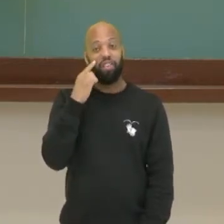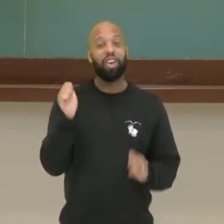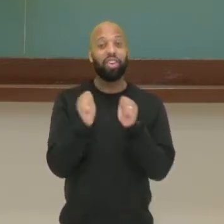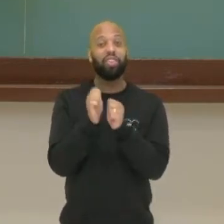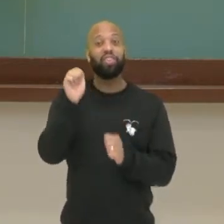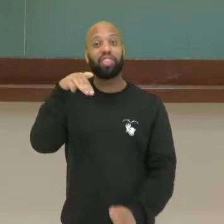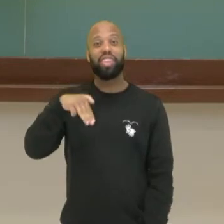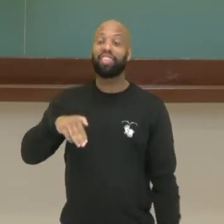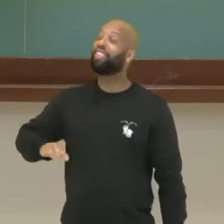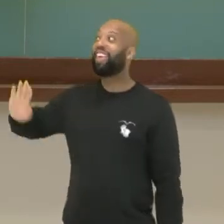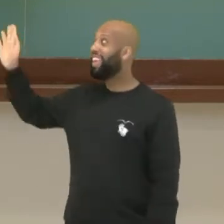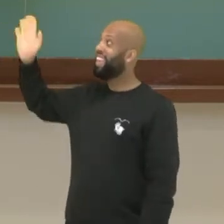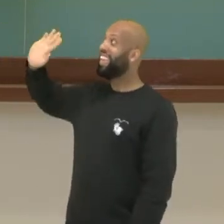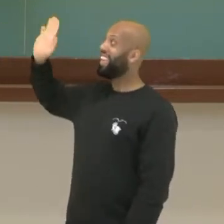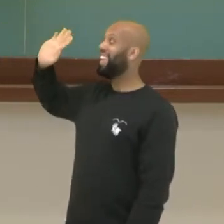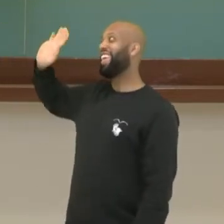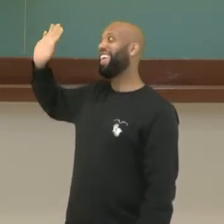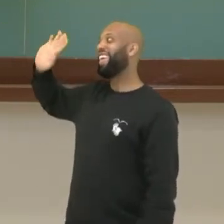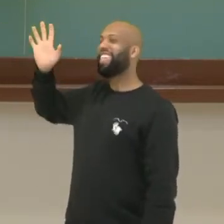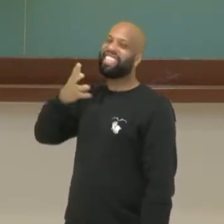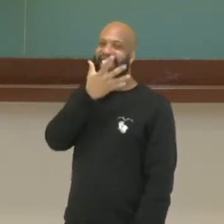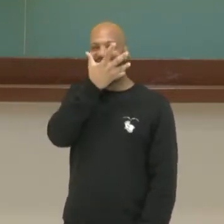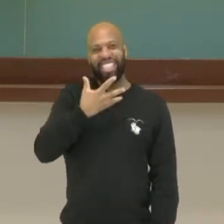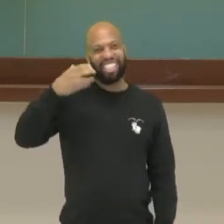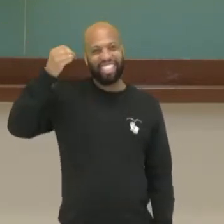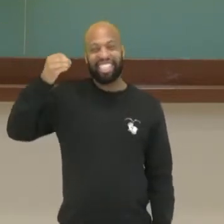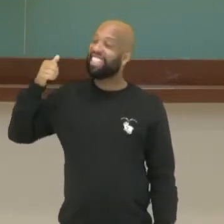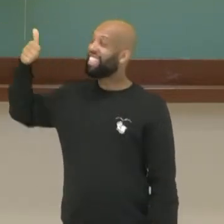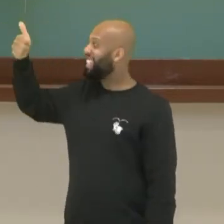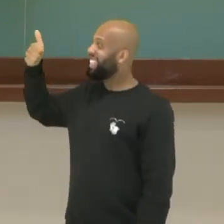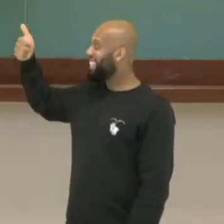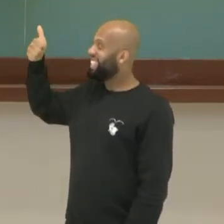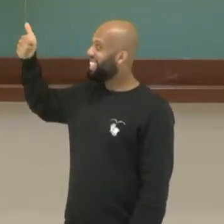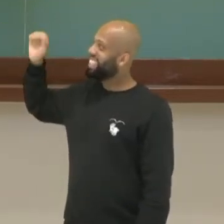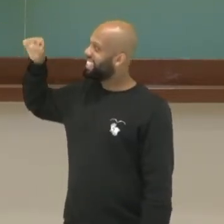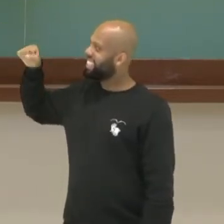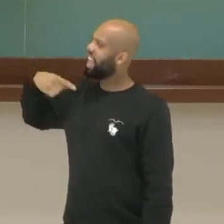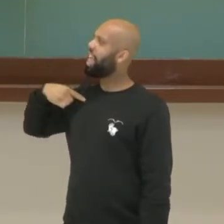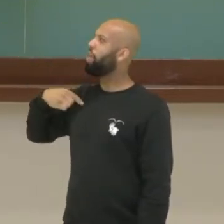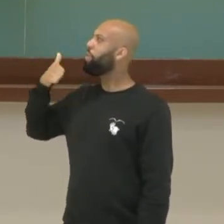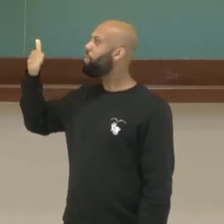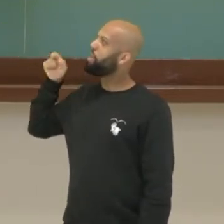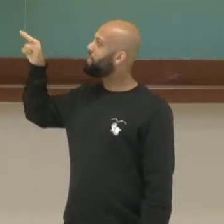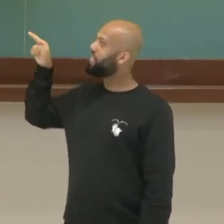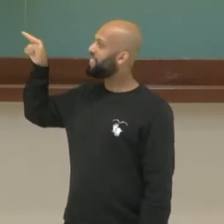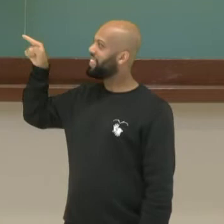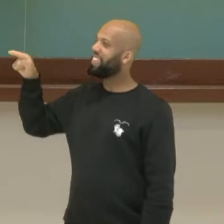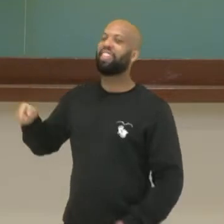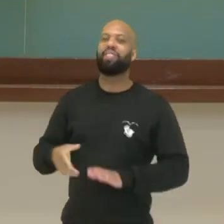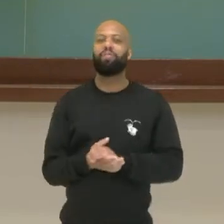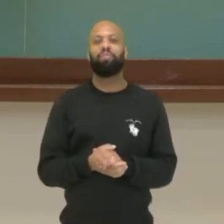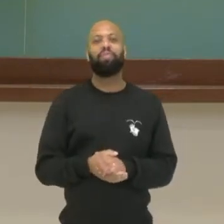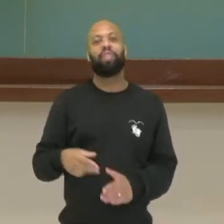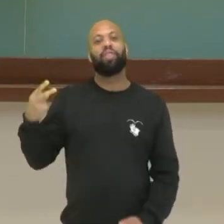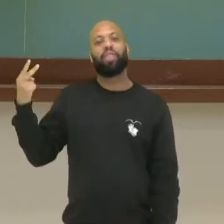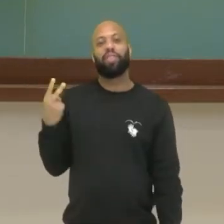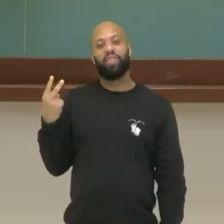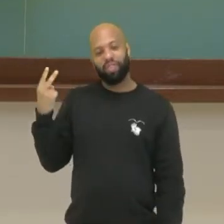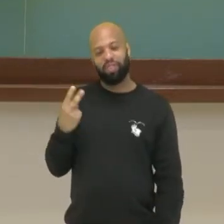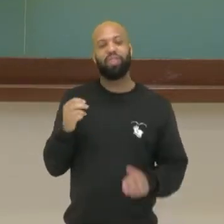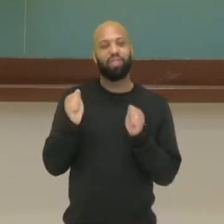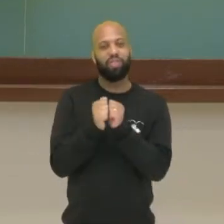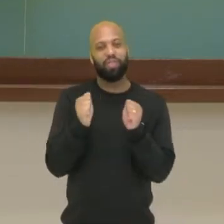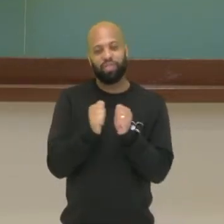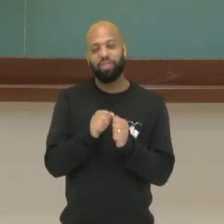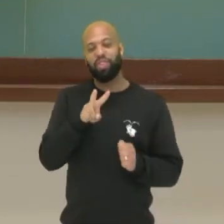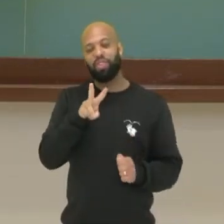ó. Opa! Natan! Belezinha, Natan? Como é que você tá, meu caro? Então, eu e o Natan, nós vamos